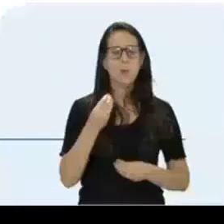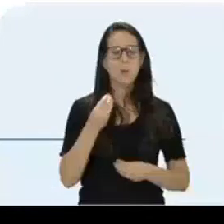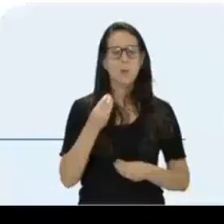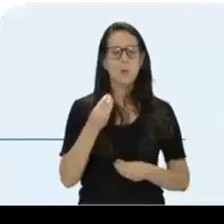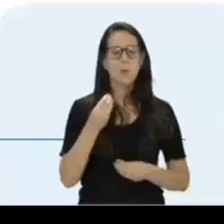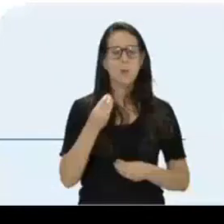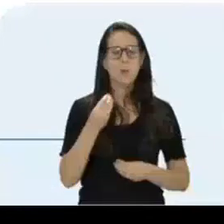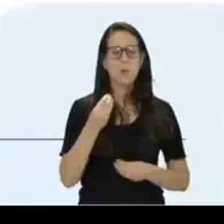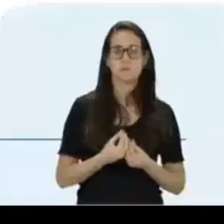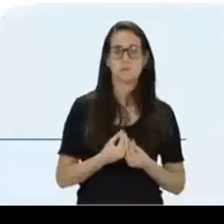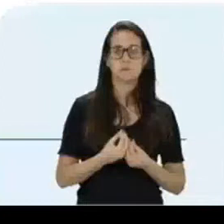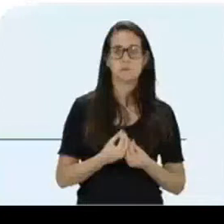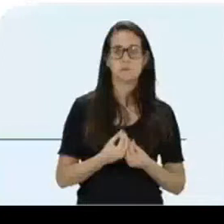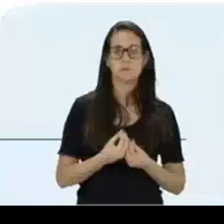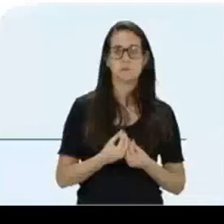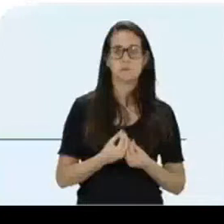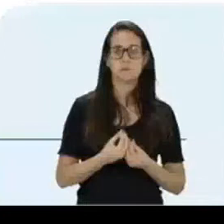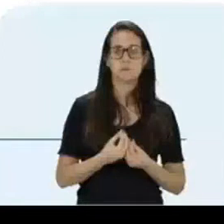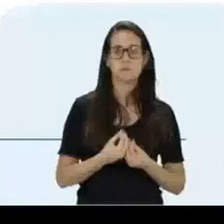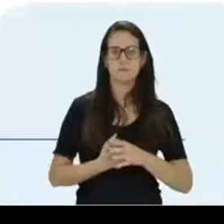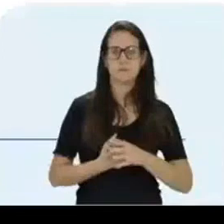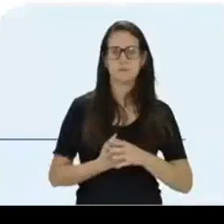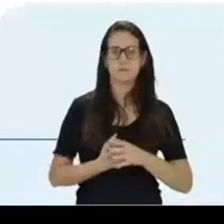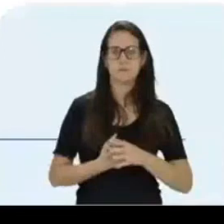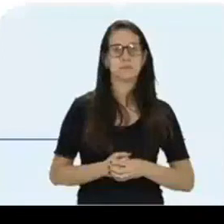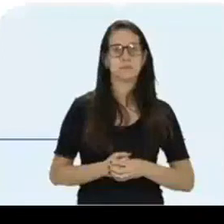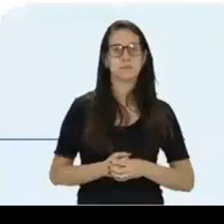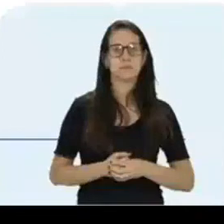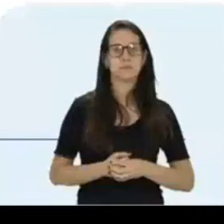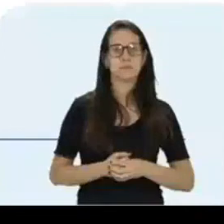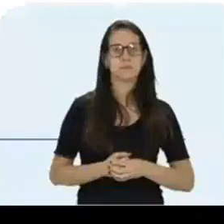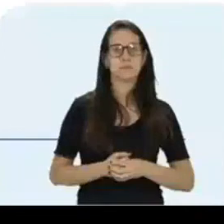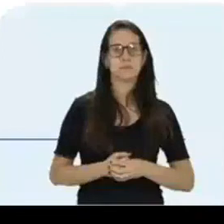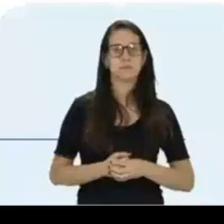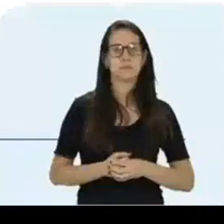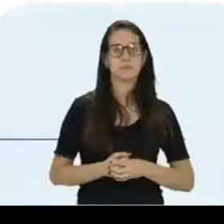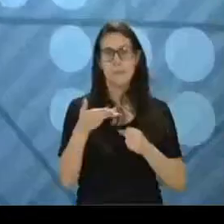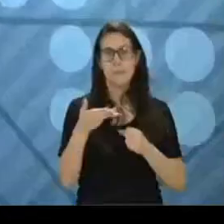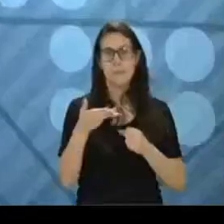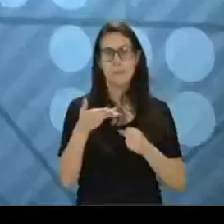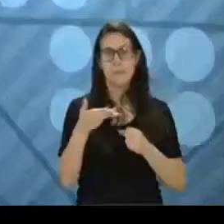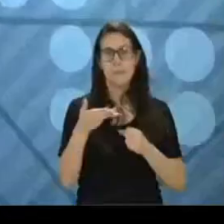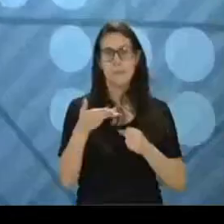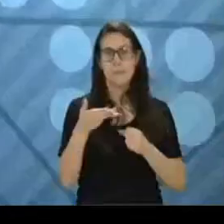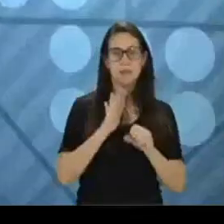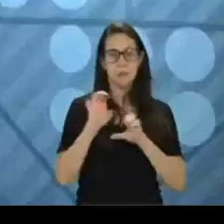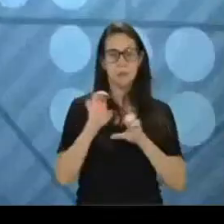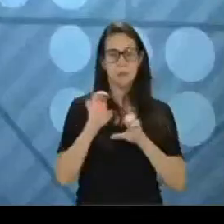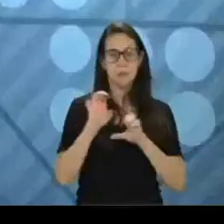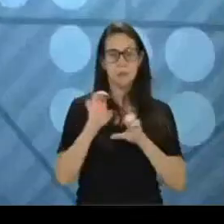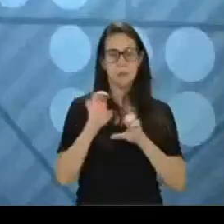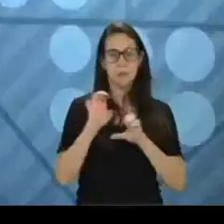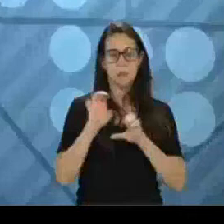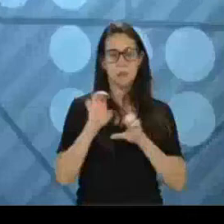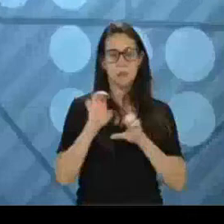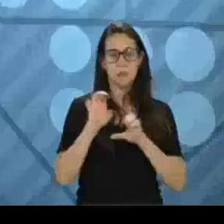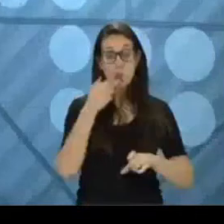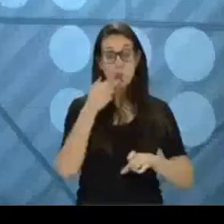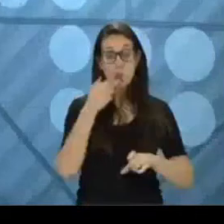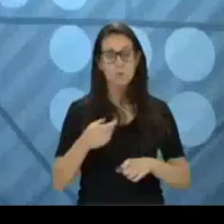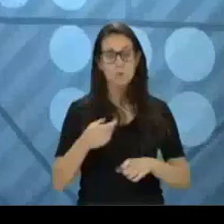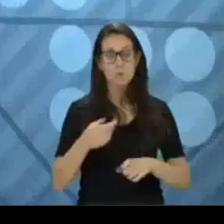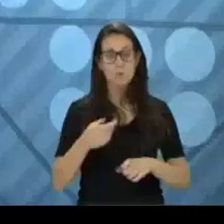caráter ácido basófilo, ou seja, ele tem um caráter que vão corar estruturas que têm uma constituição